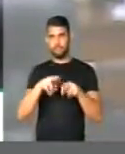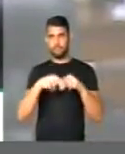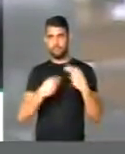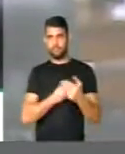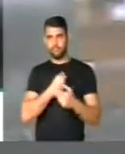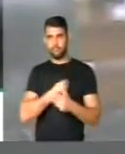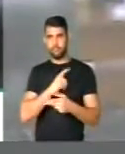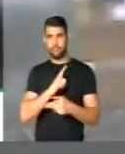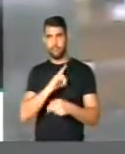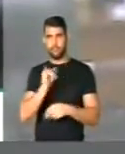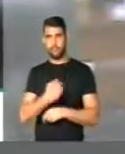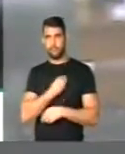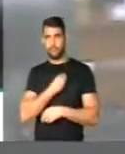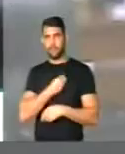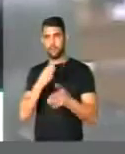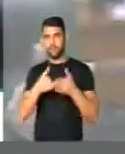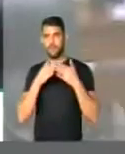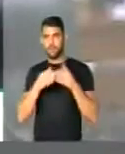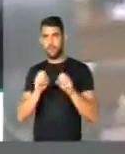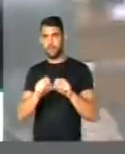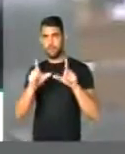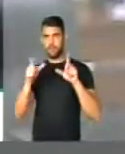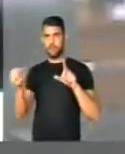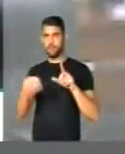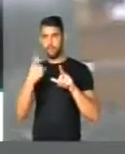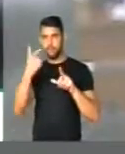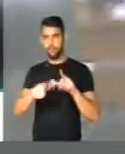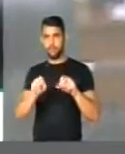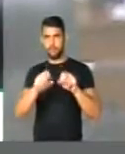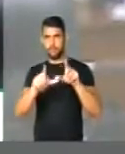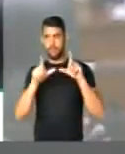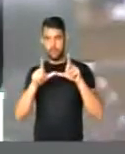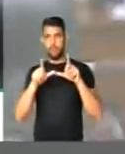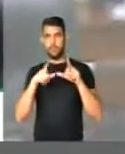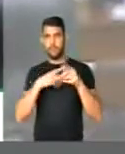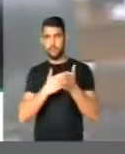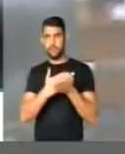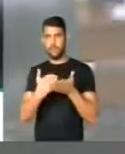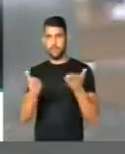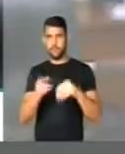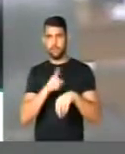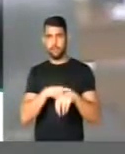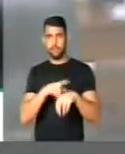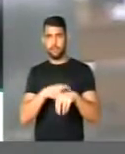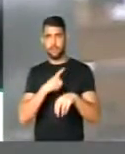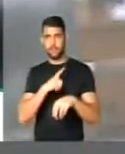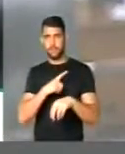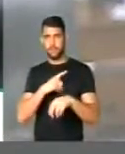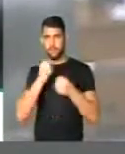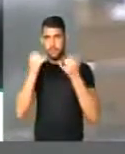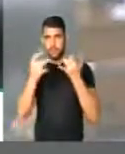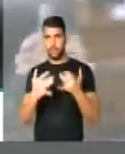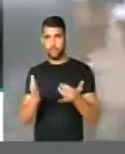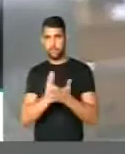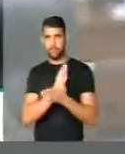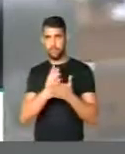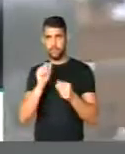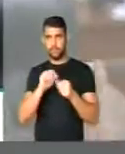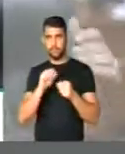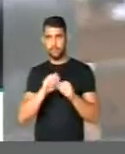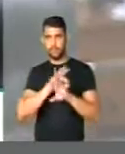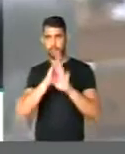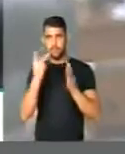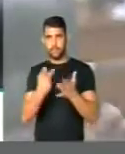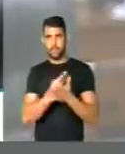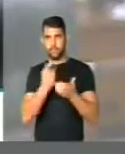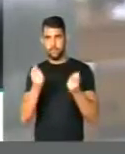atrás, teve a oportunidade de pedir que abrisse novamente o painel e a partir desse momento a gente tem um esclarecimento dos fatos, mas que as